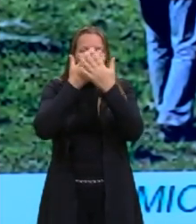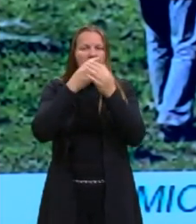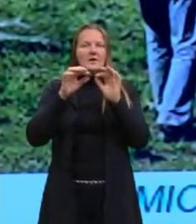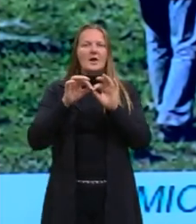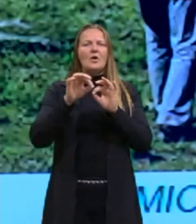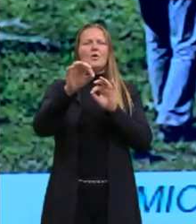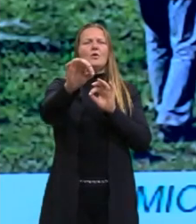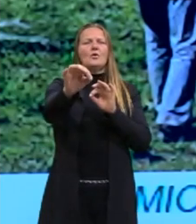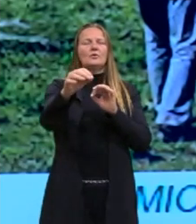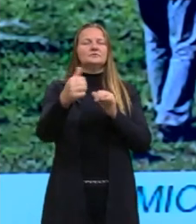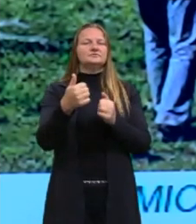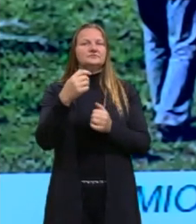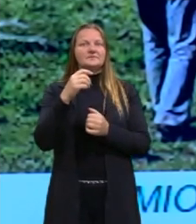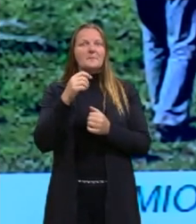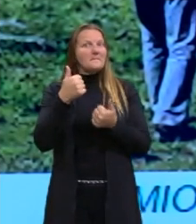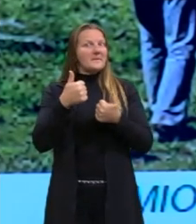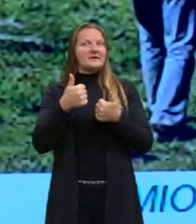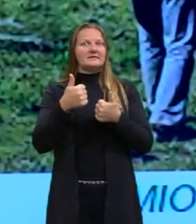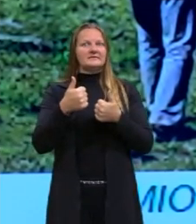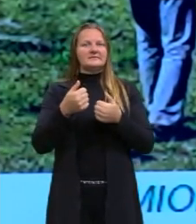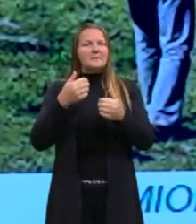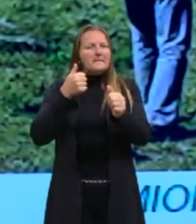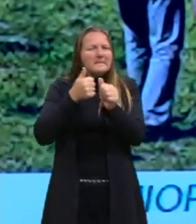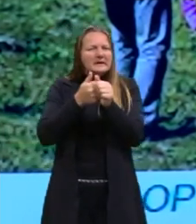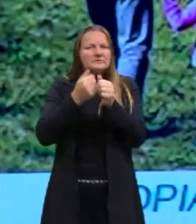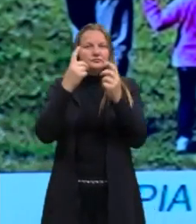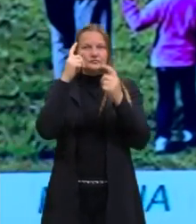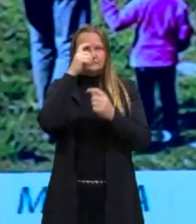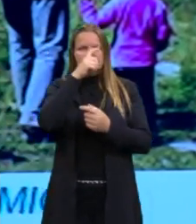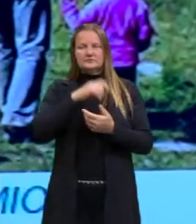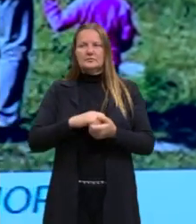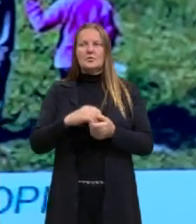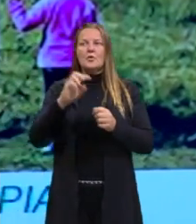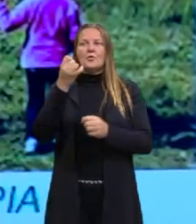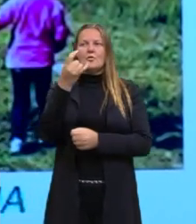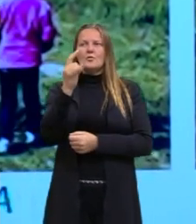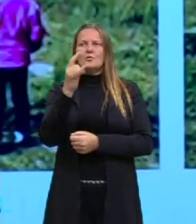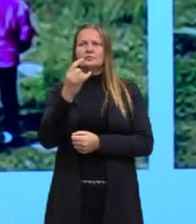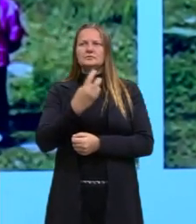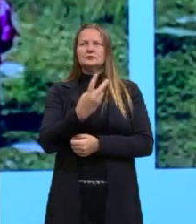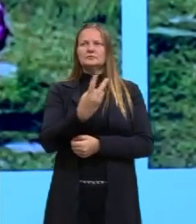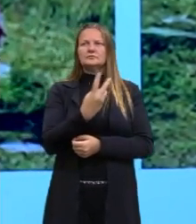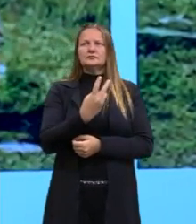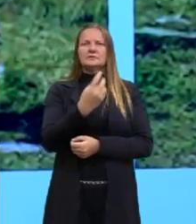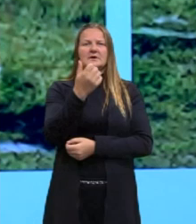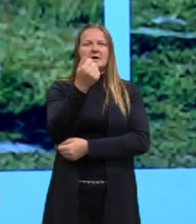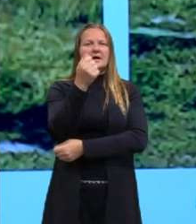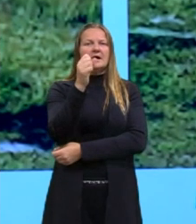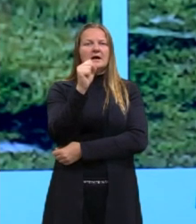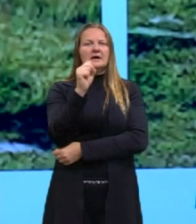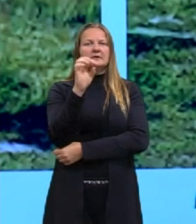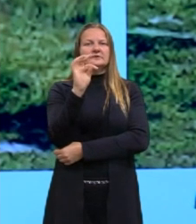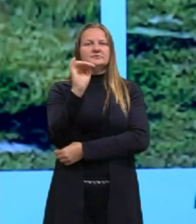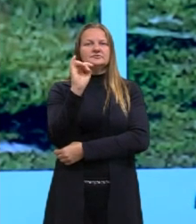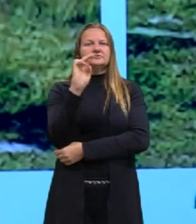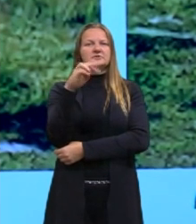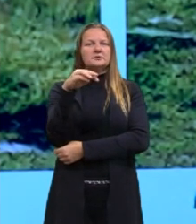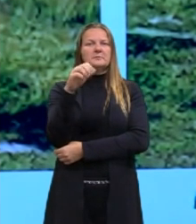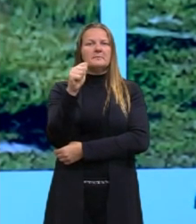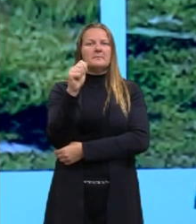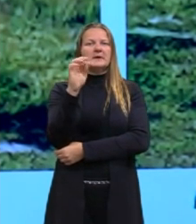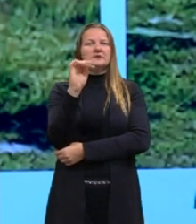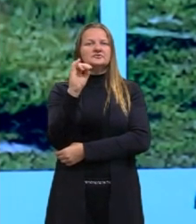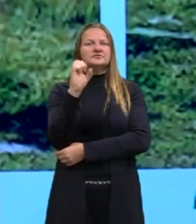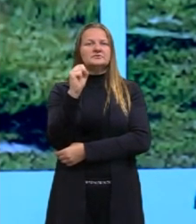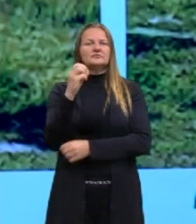vou ter então dificuldade de visualizar elas e por último a gente tem também um acho que mantismo que acaba então